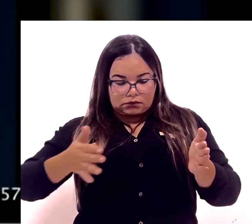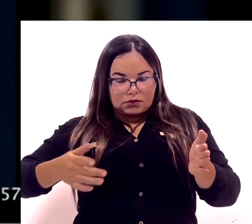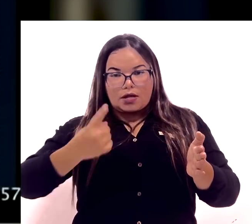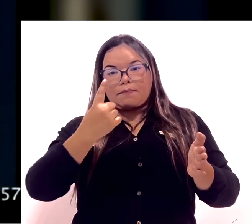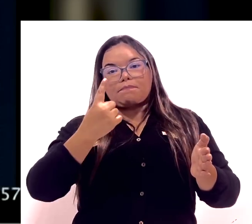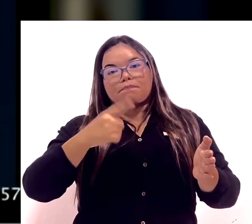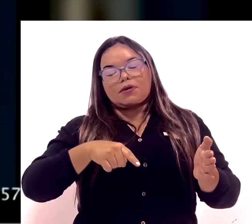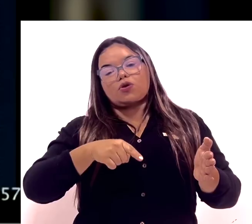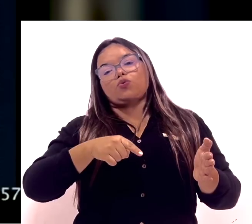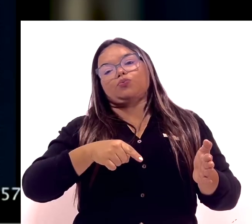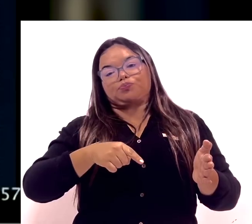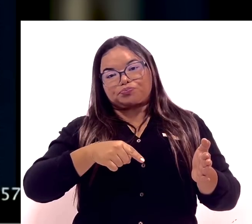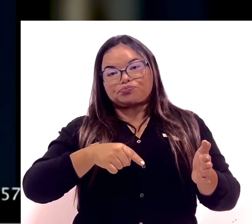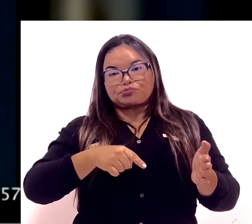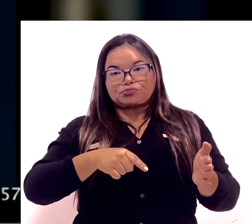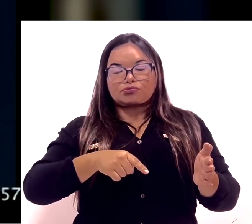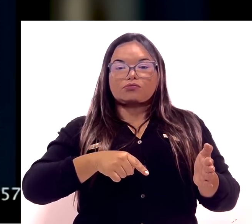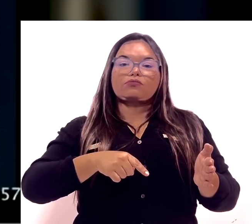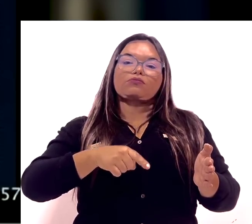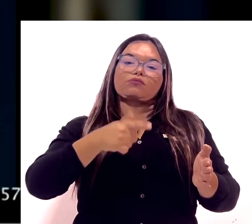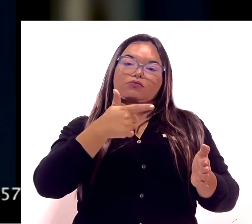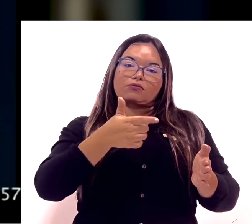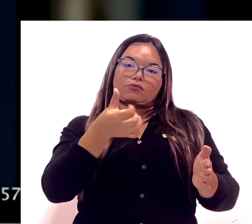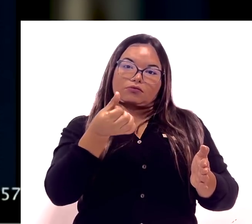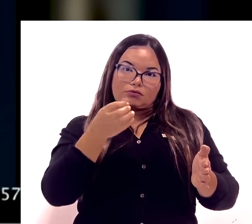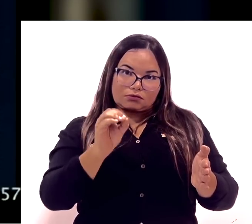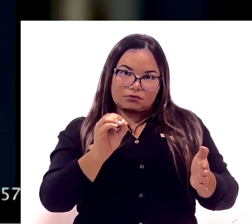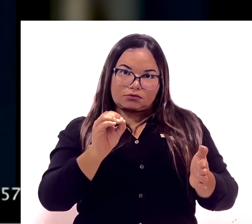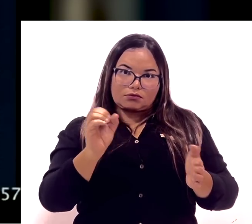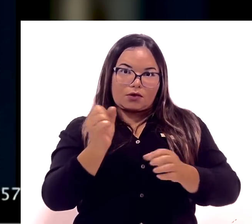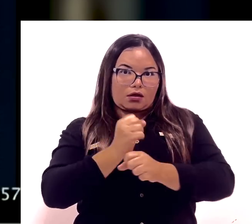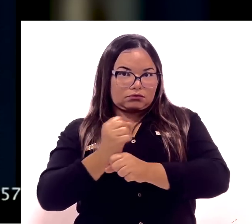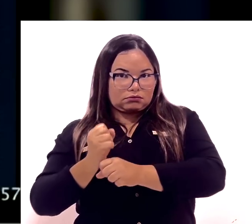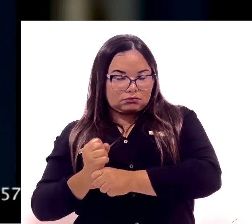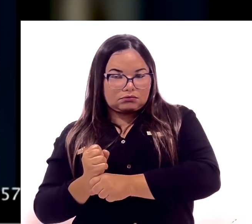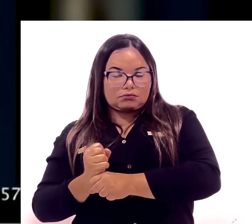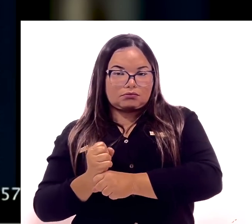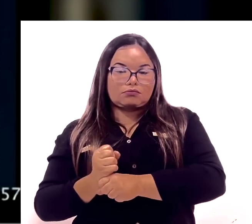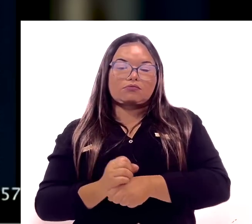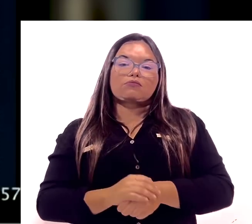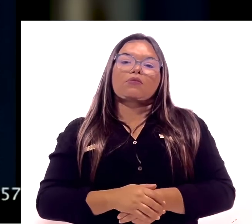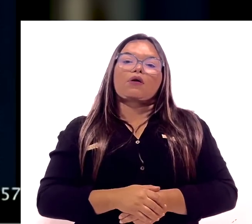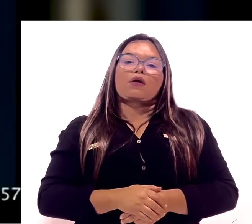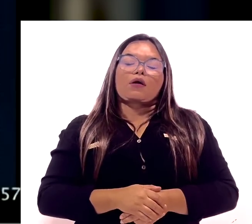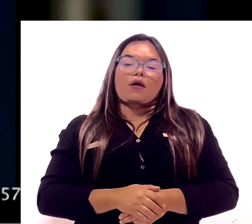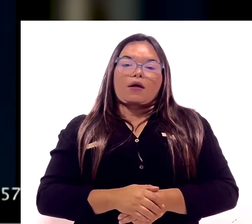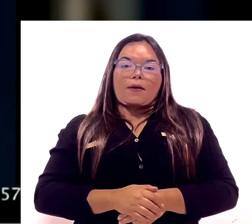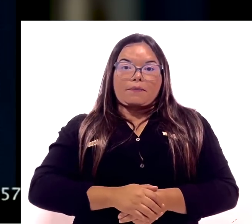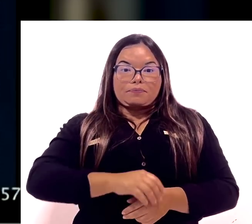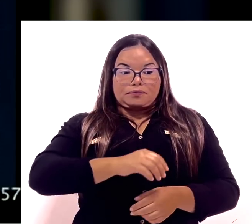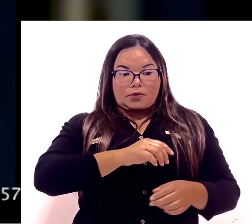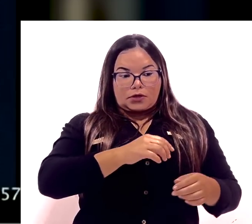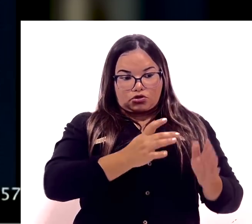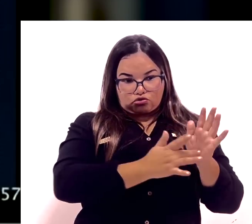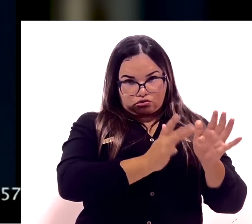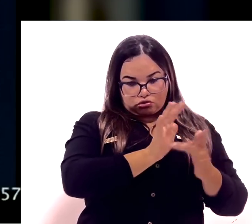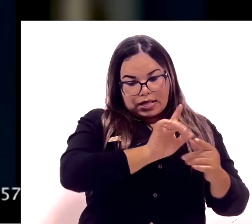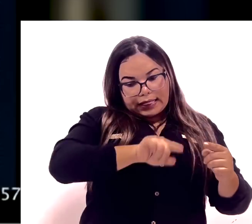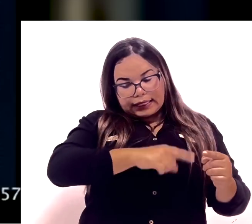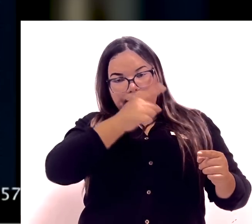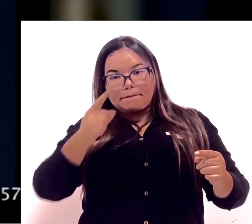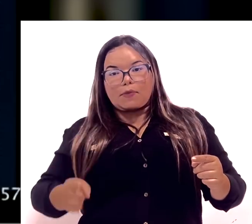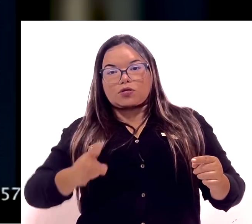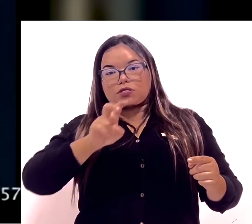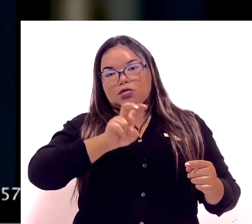depois de Cristo, os 10 reinos são estabelecidos, e em 538 depois de Cristo, o bispo é